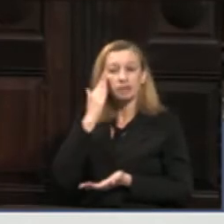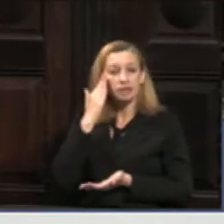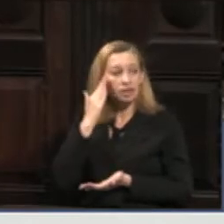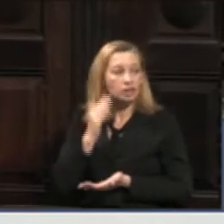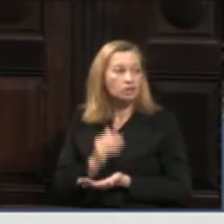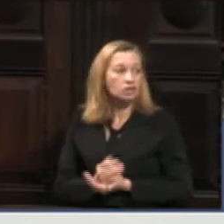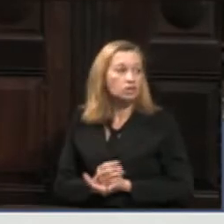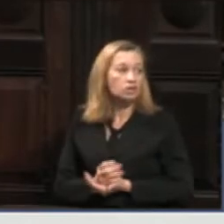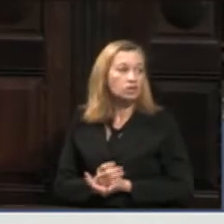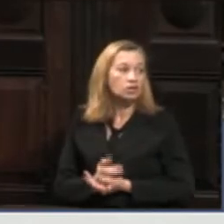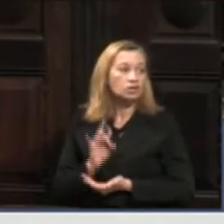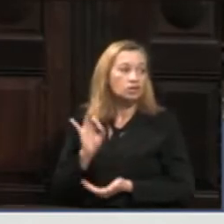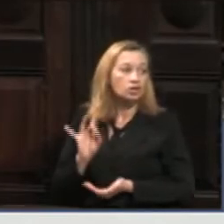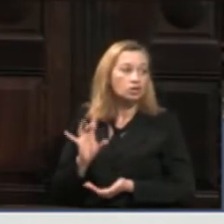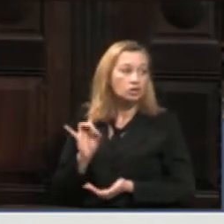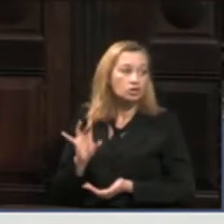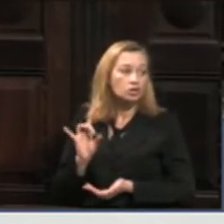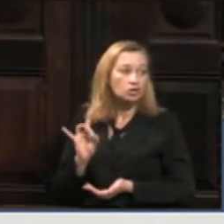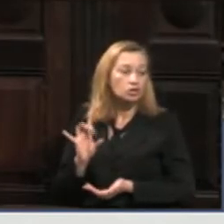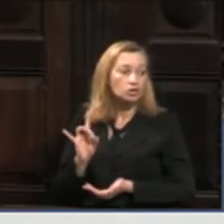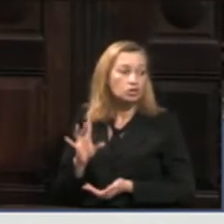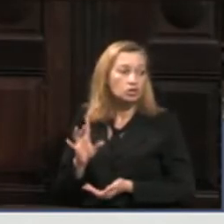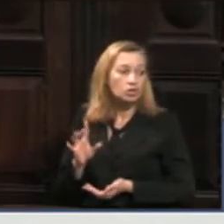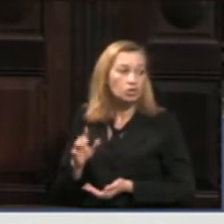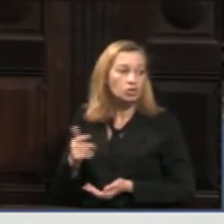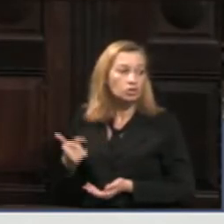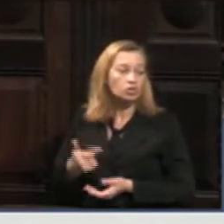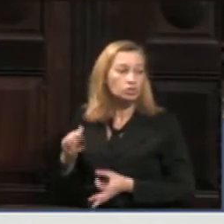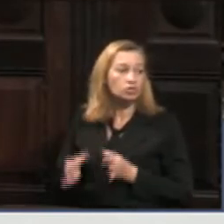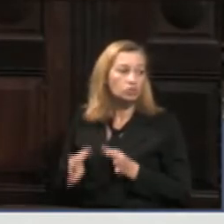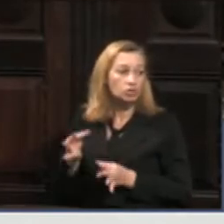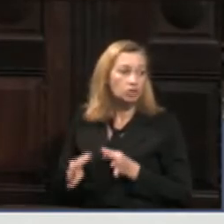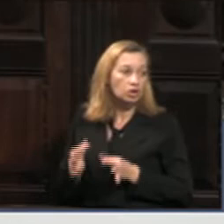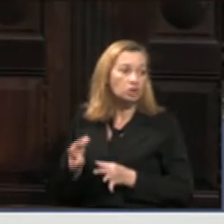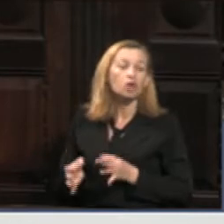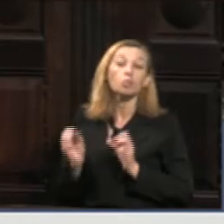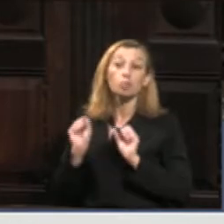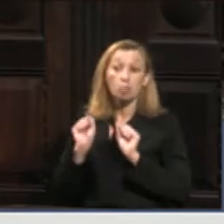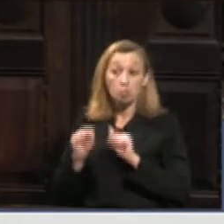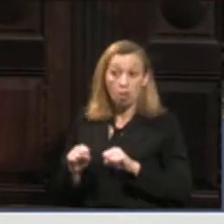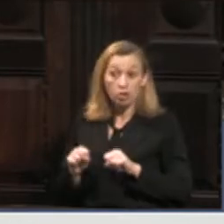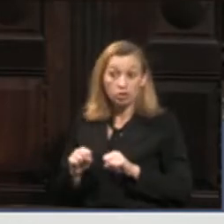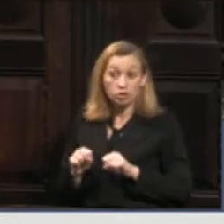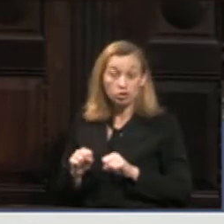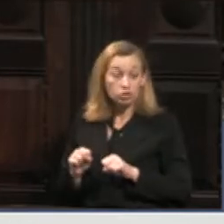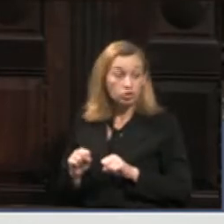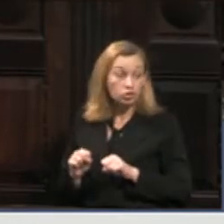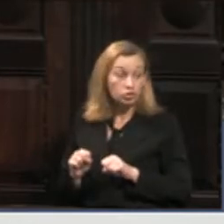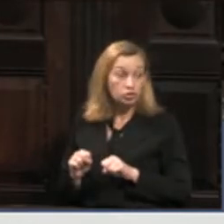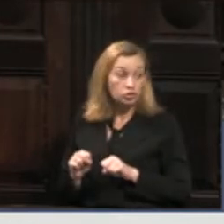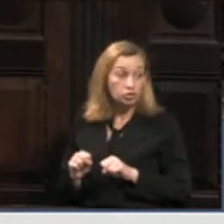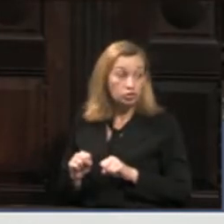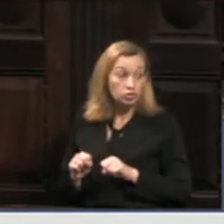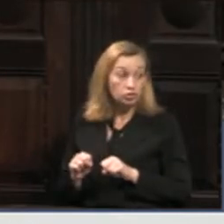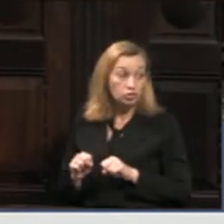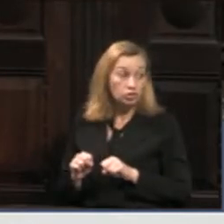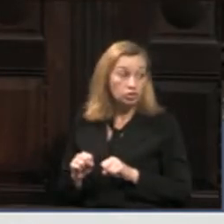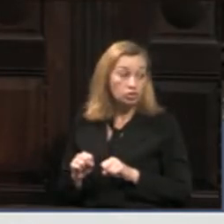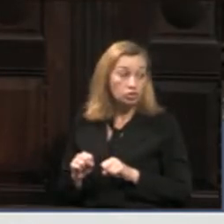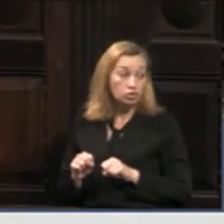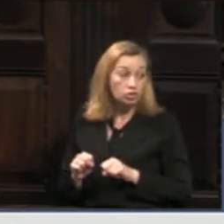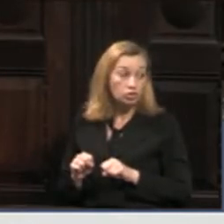que só o trânsito em julgado da sentença penal condenatória pode fazer com que a